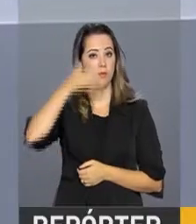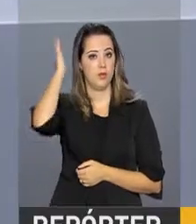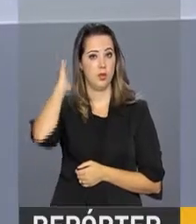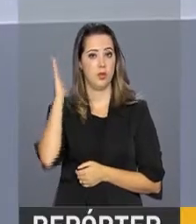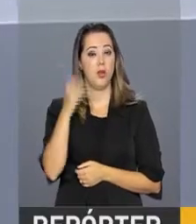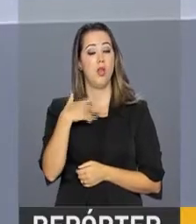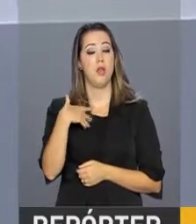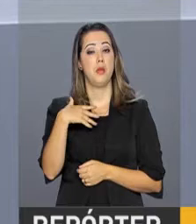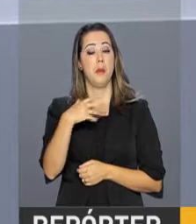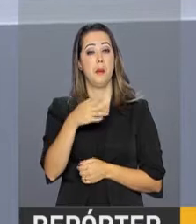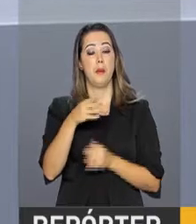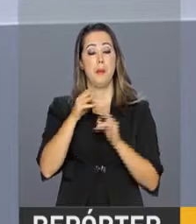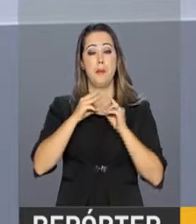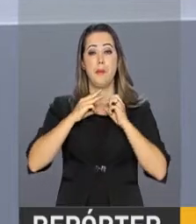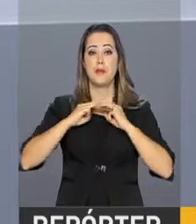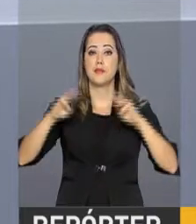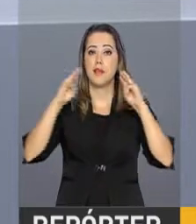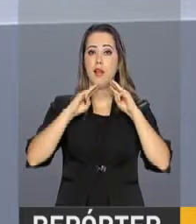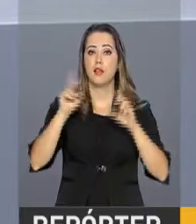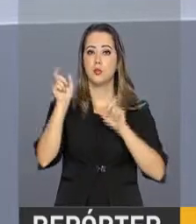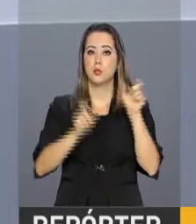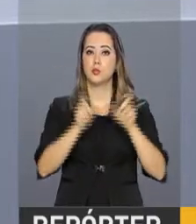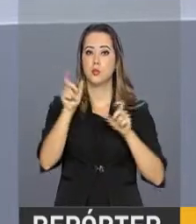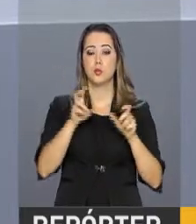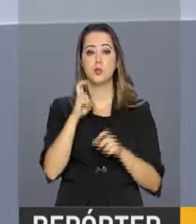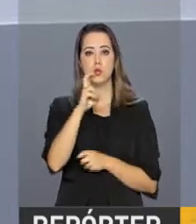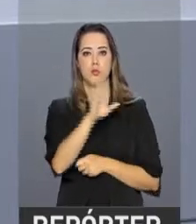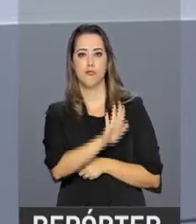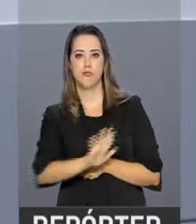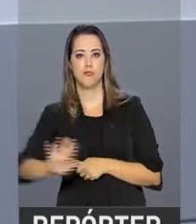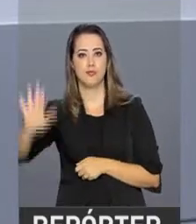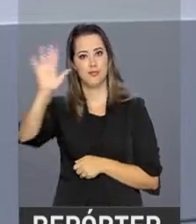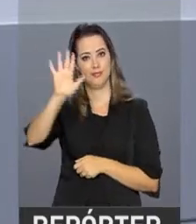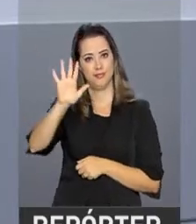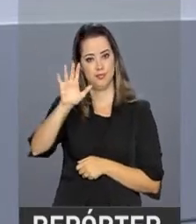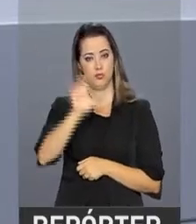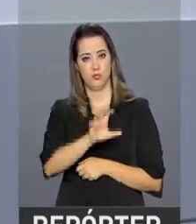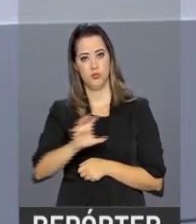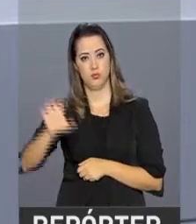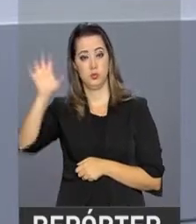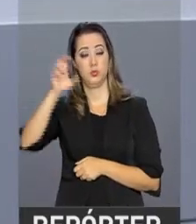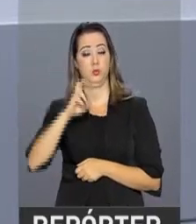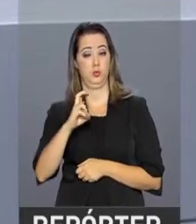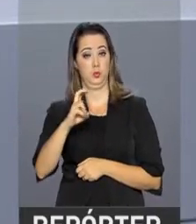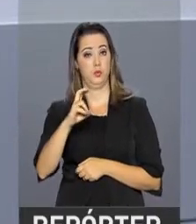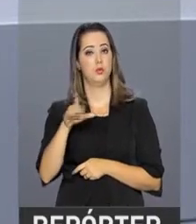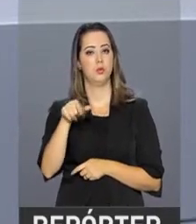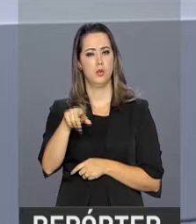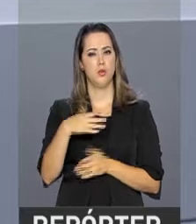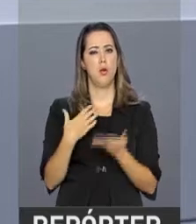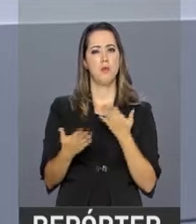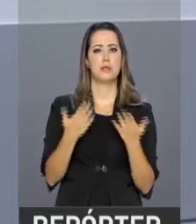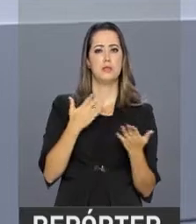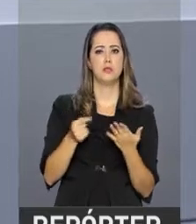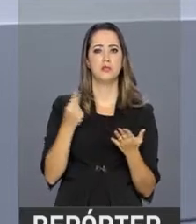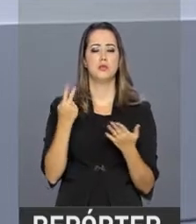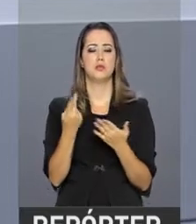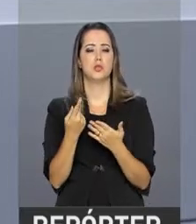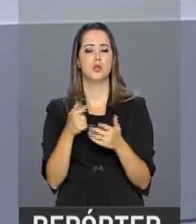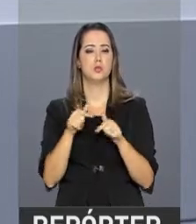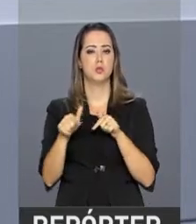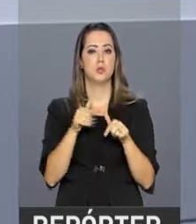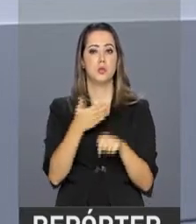gravou mensagens para os brasileiros de cada uma das cinco regiões do país o presidente fez balanço regionais das medidas do governo